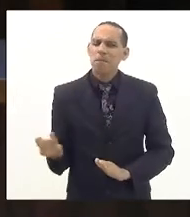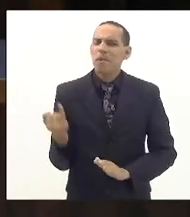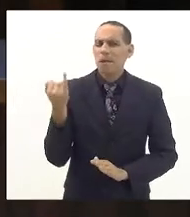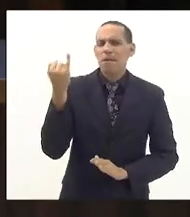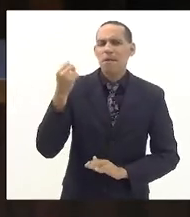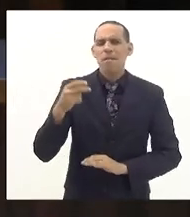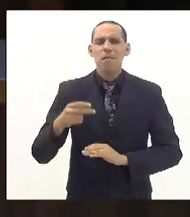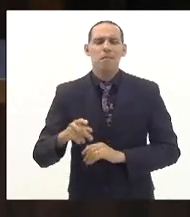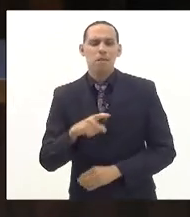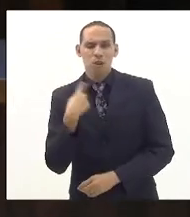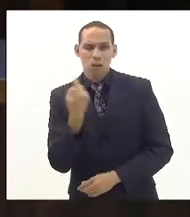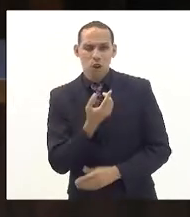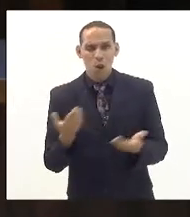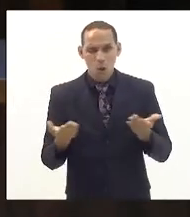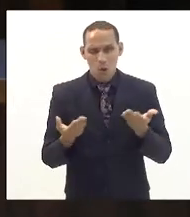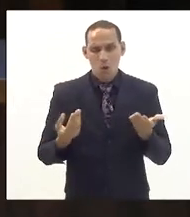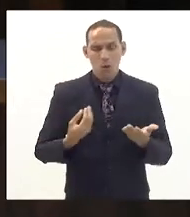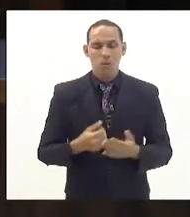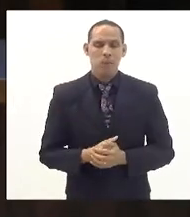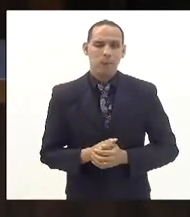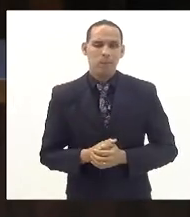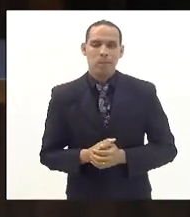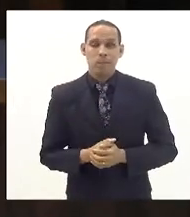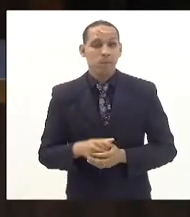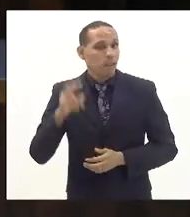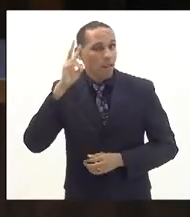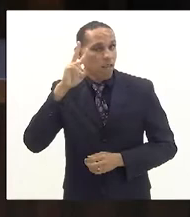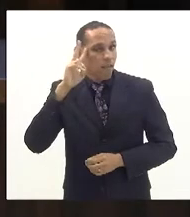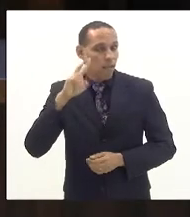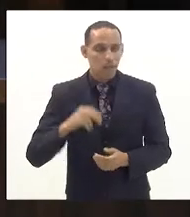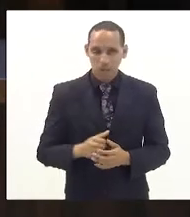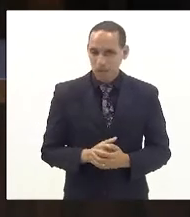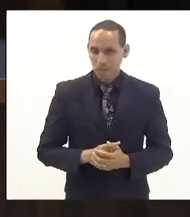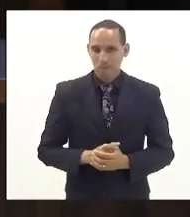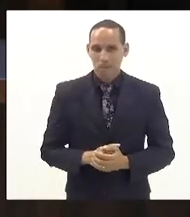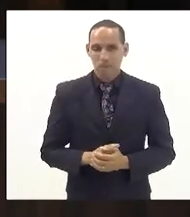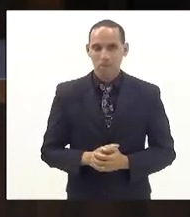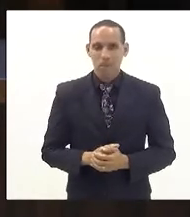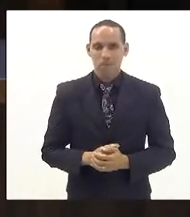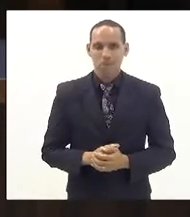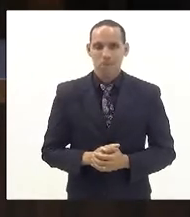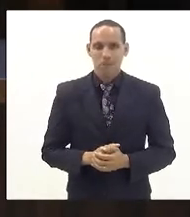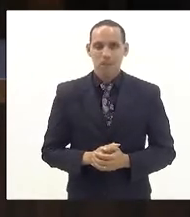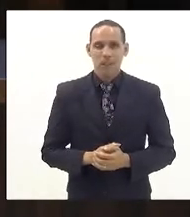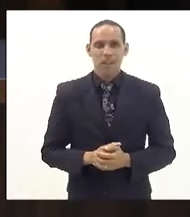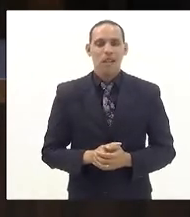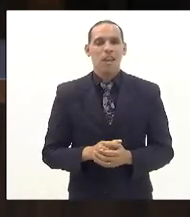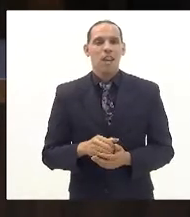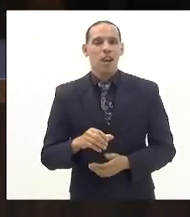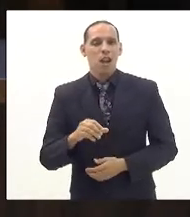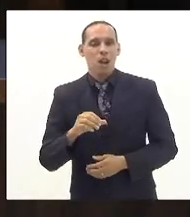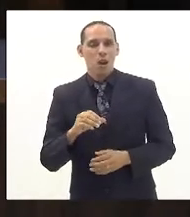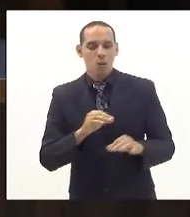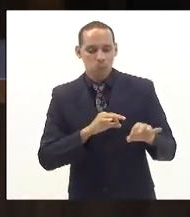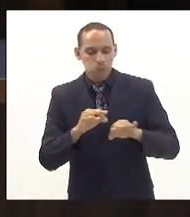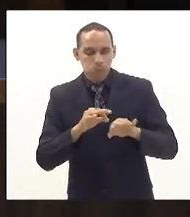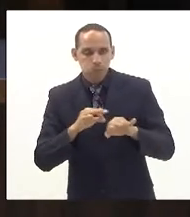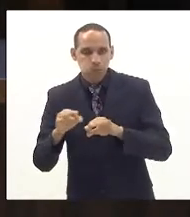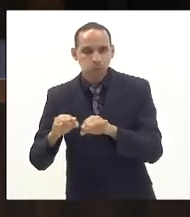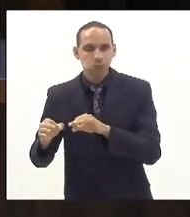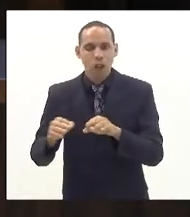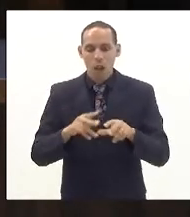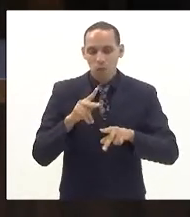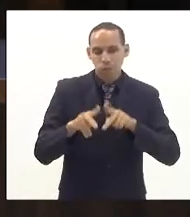nossa conjuntura atual. Lembrando que a organização popular das torcidas tem uma